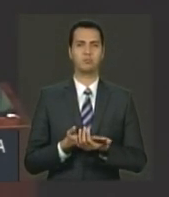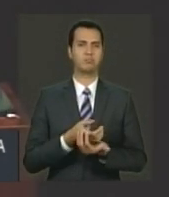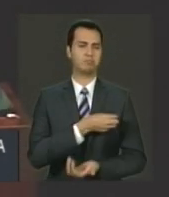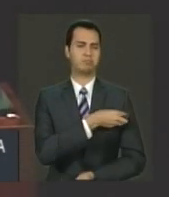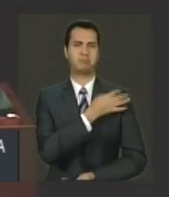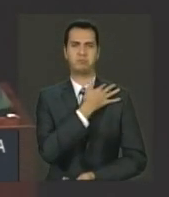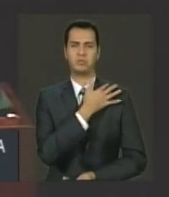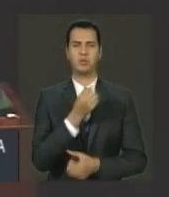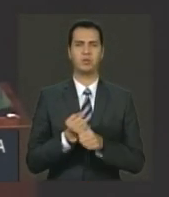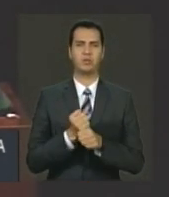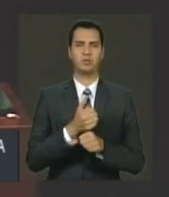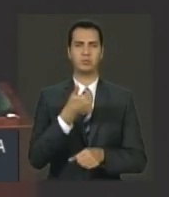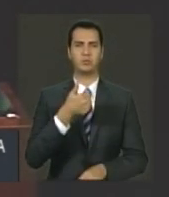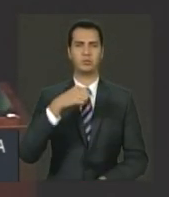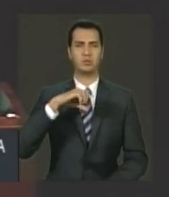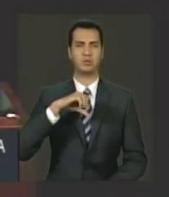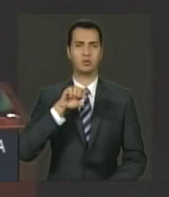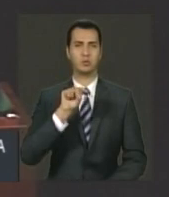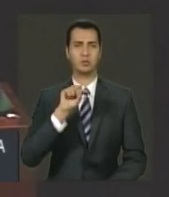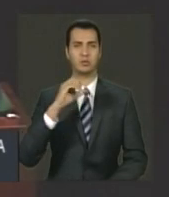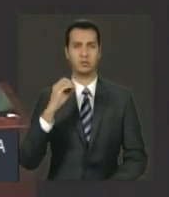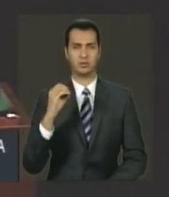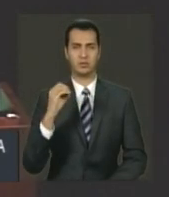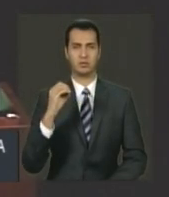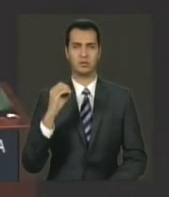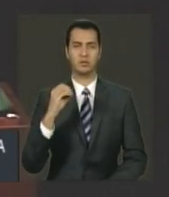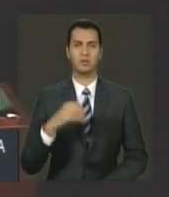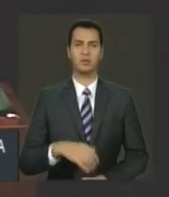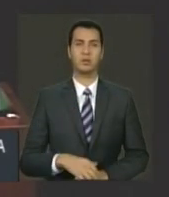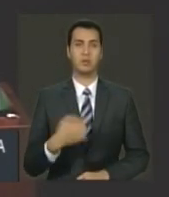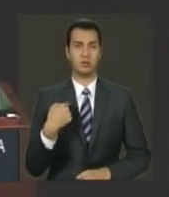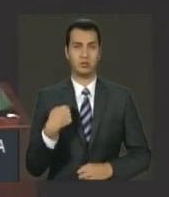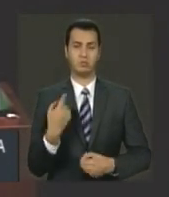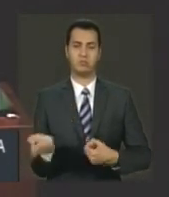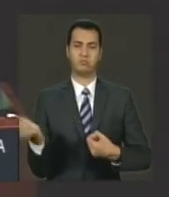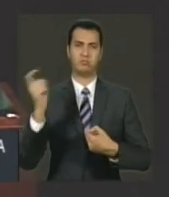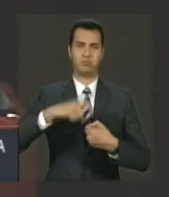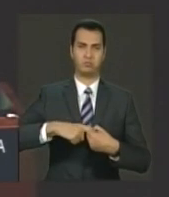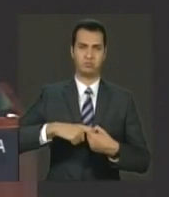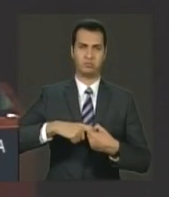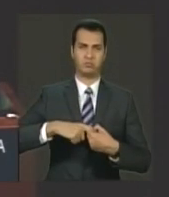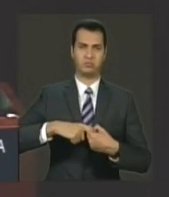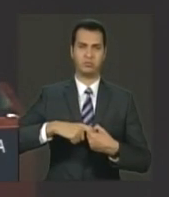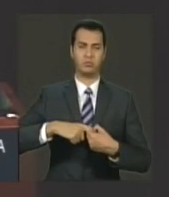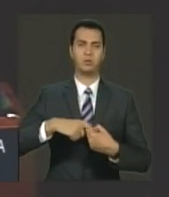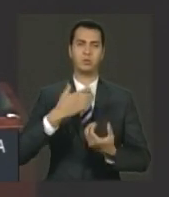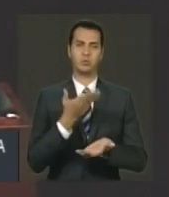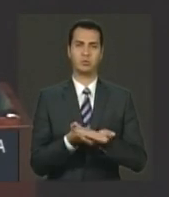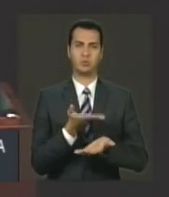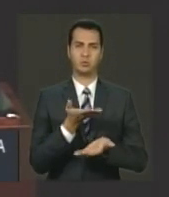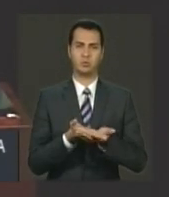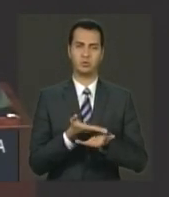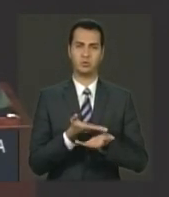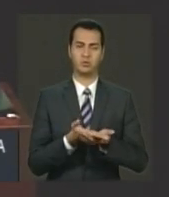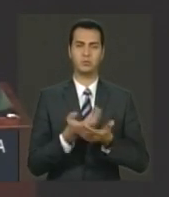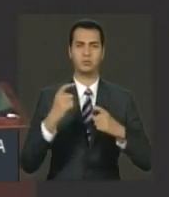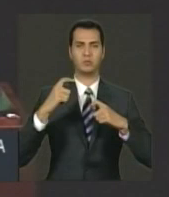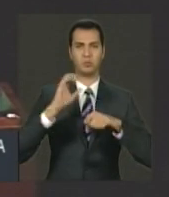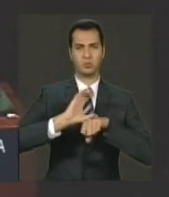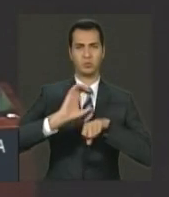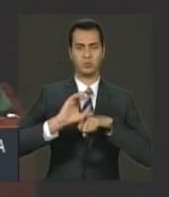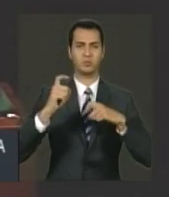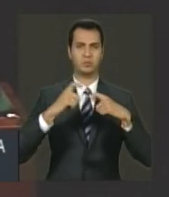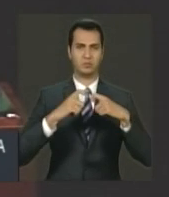Era o ano de 1980, quando entrei na medicina da Universidade de Santo Amaro. Durante